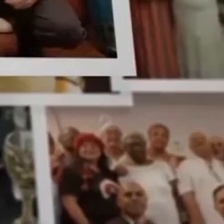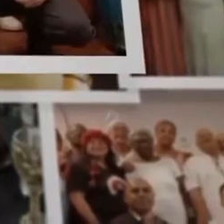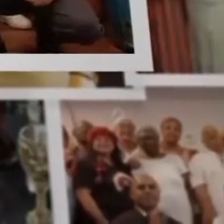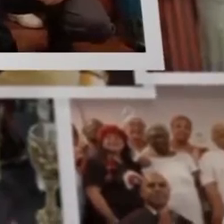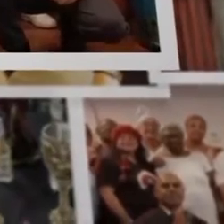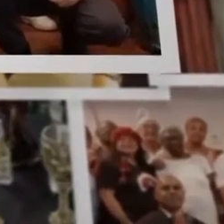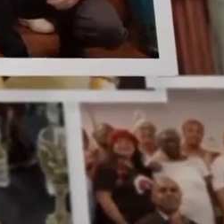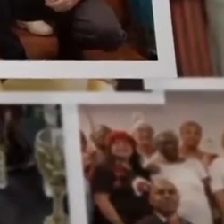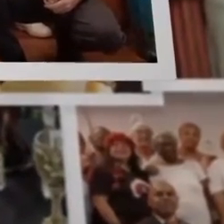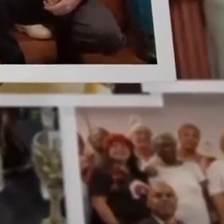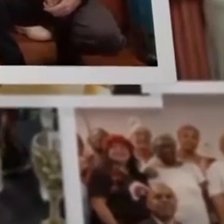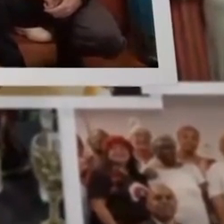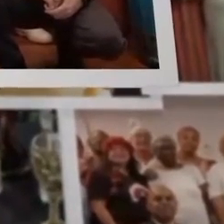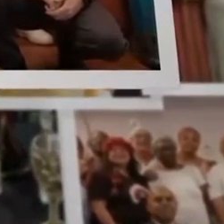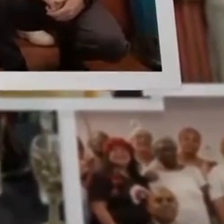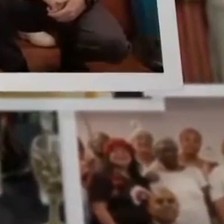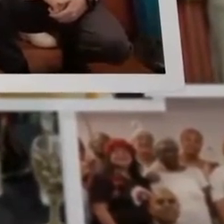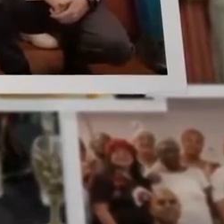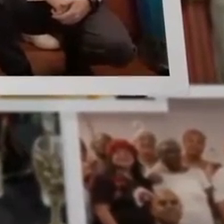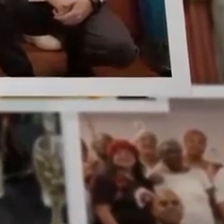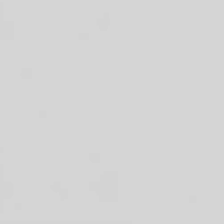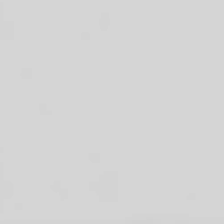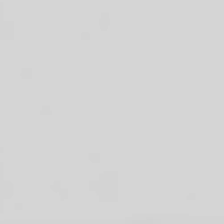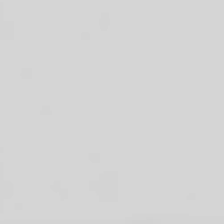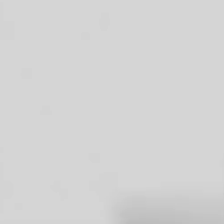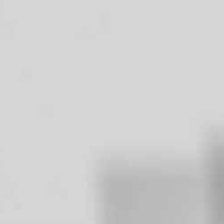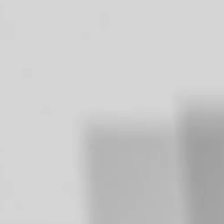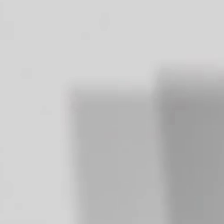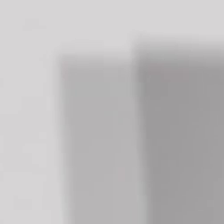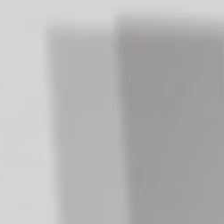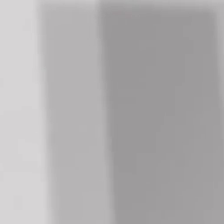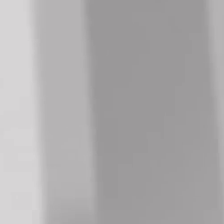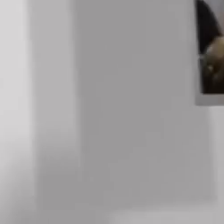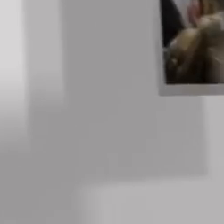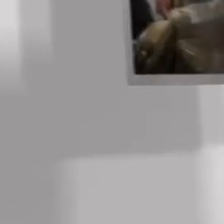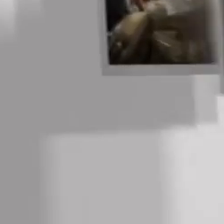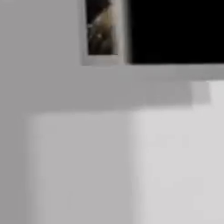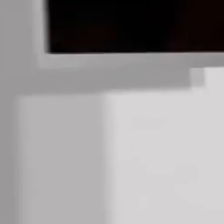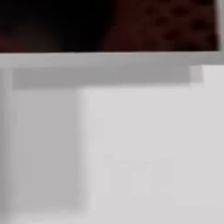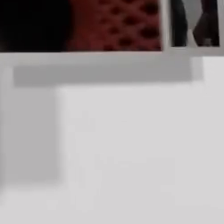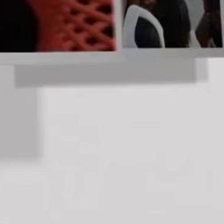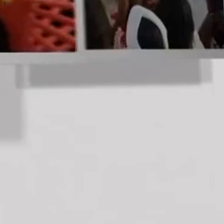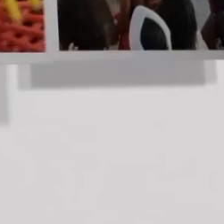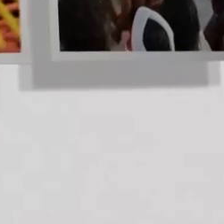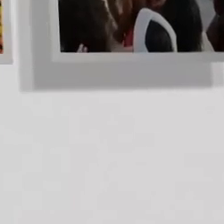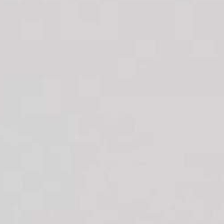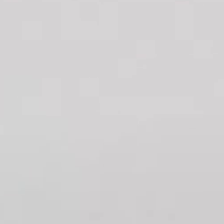E aí E aí